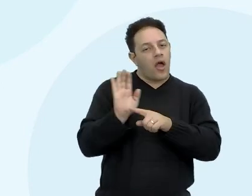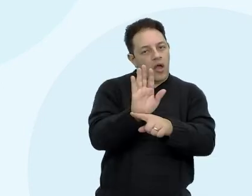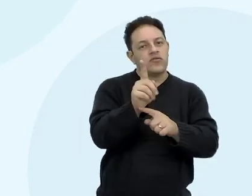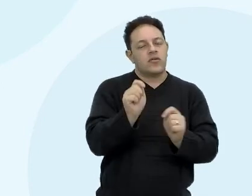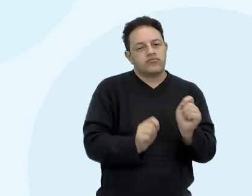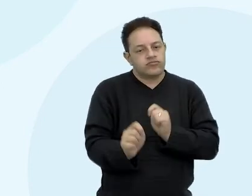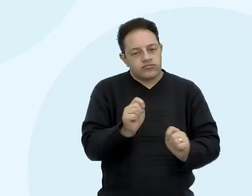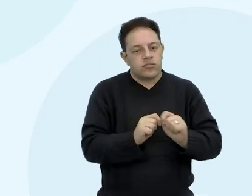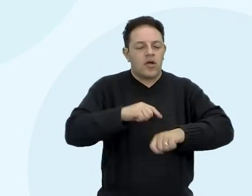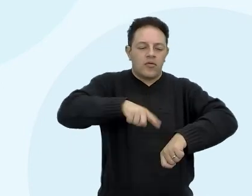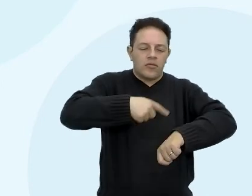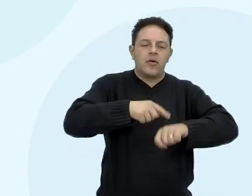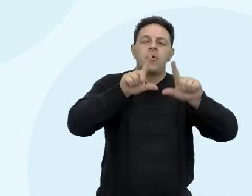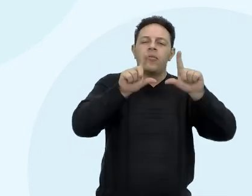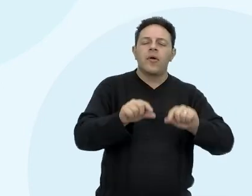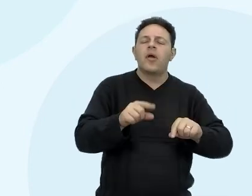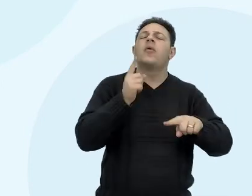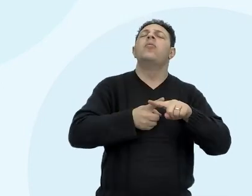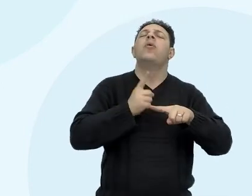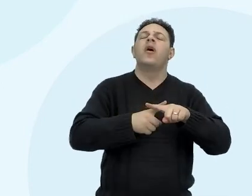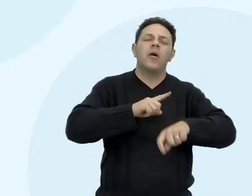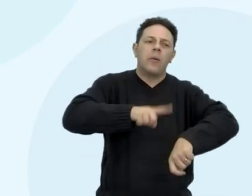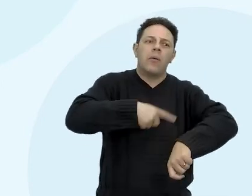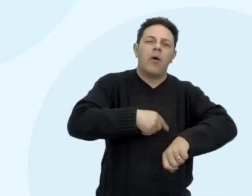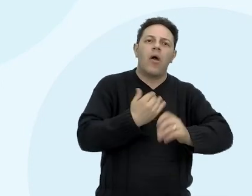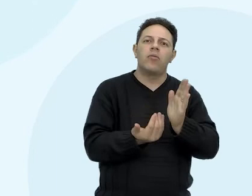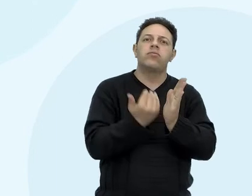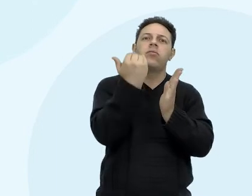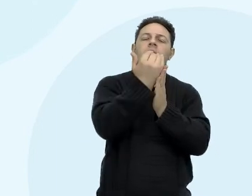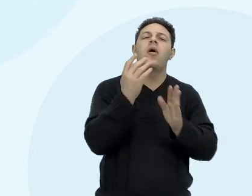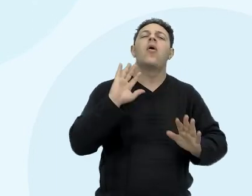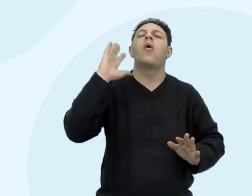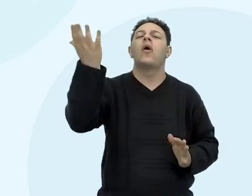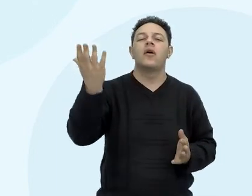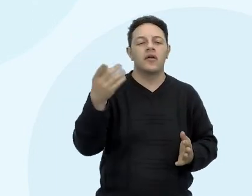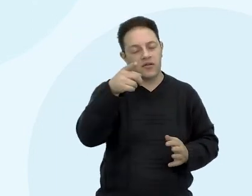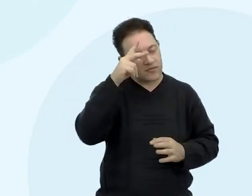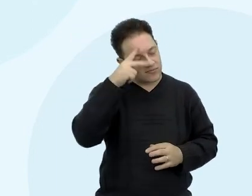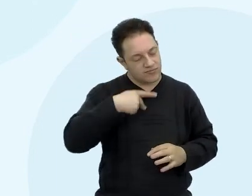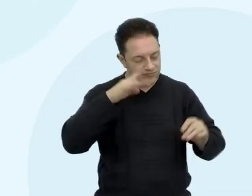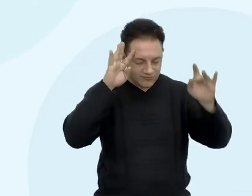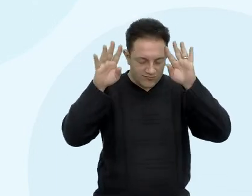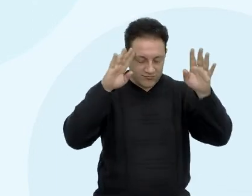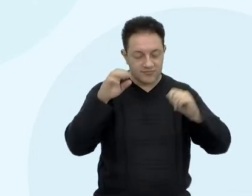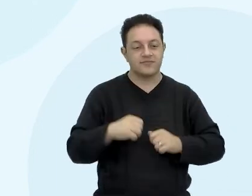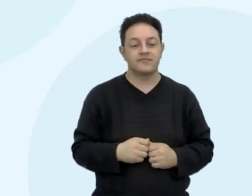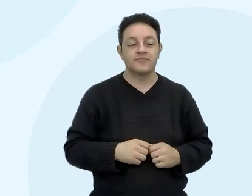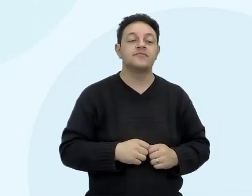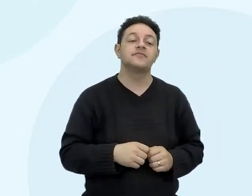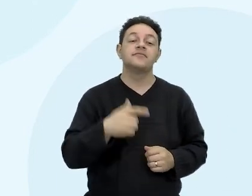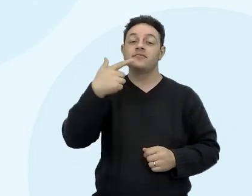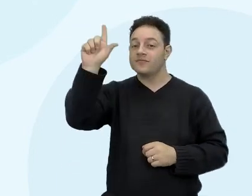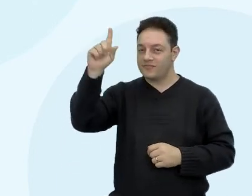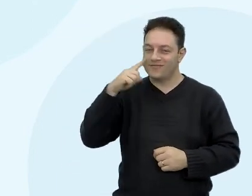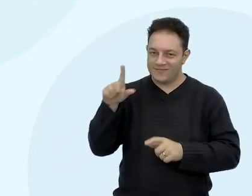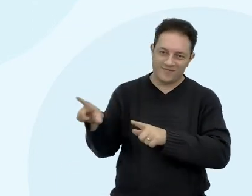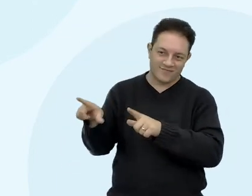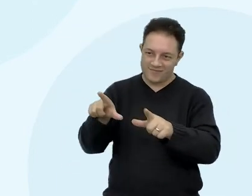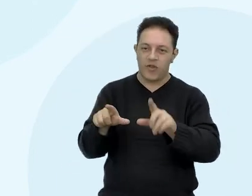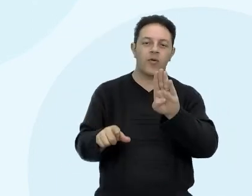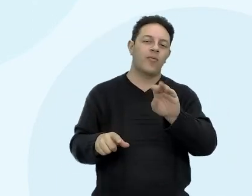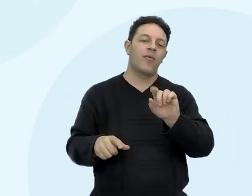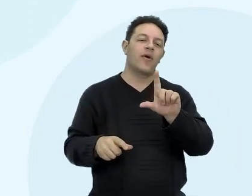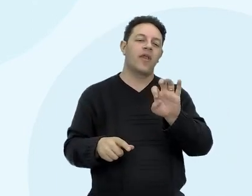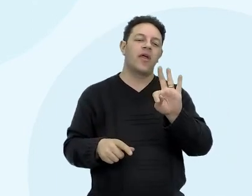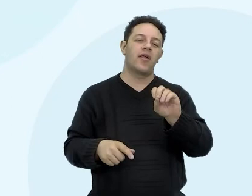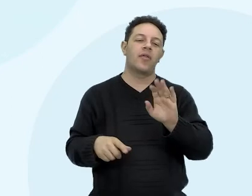consumir menos. O que será que aconteceu aí para a gente consumir menos? Uma outra conta de consumo também que é bem famosinha aí